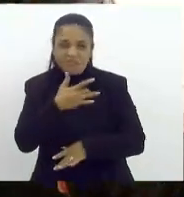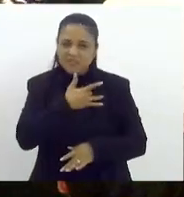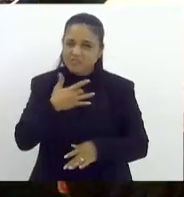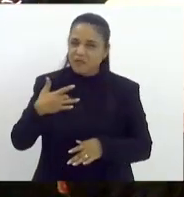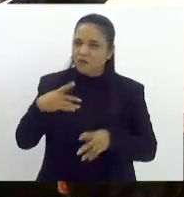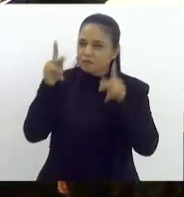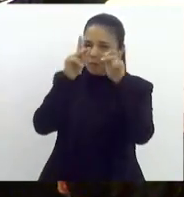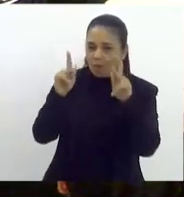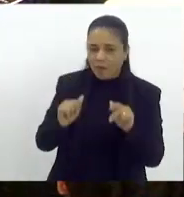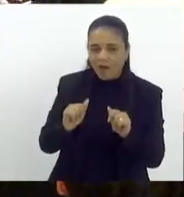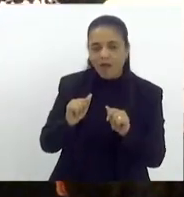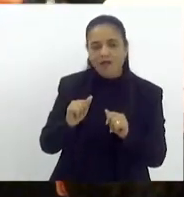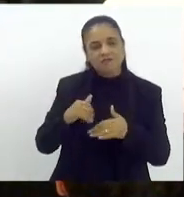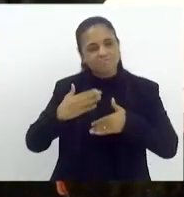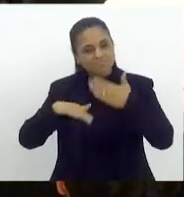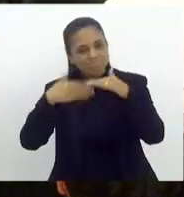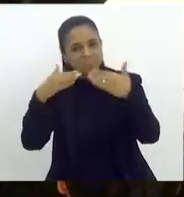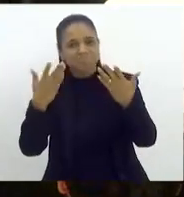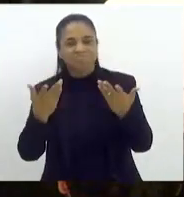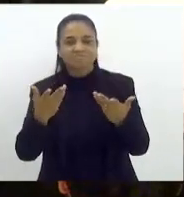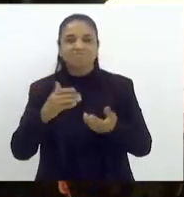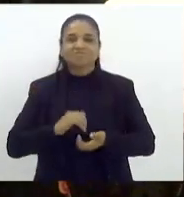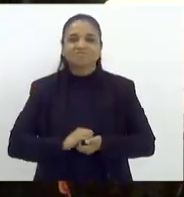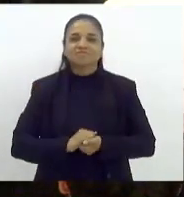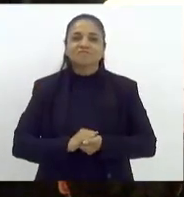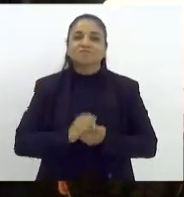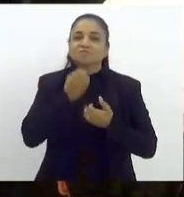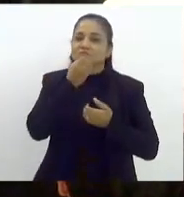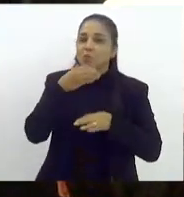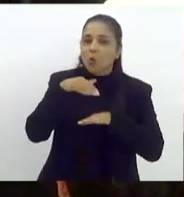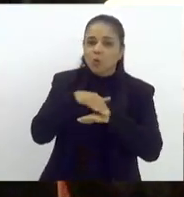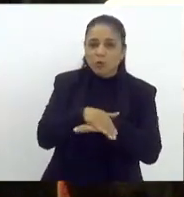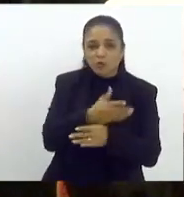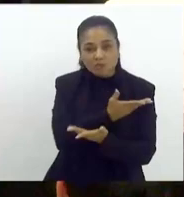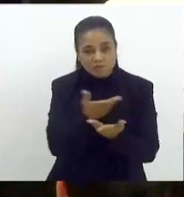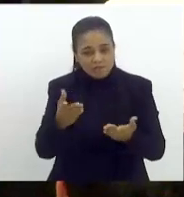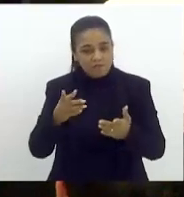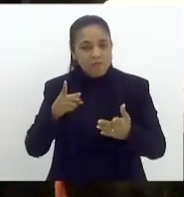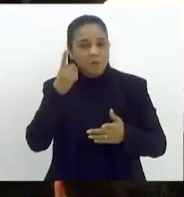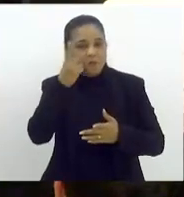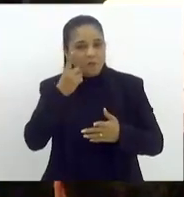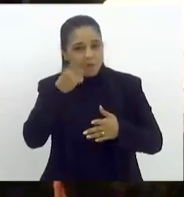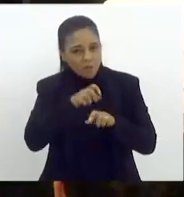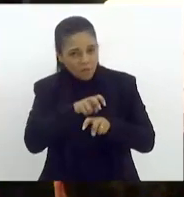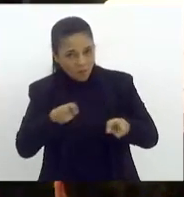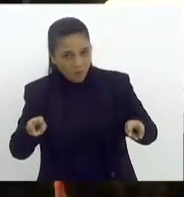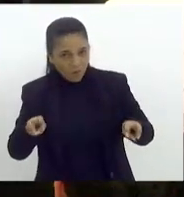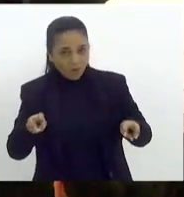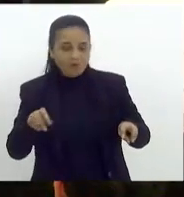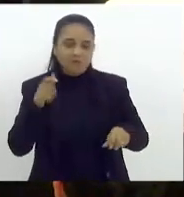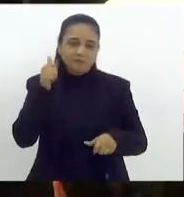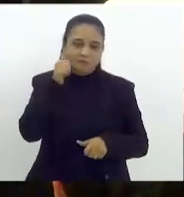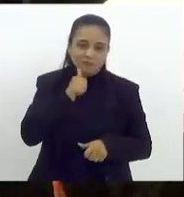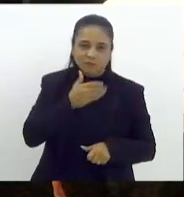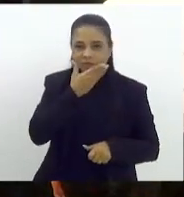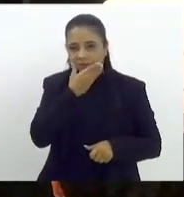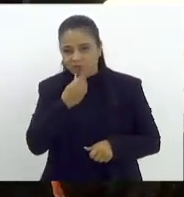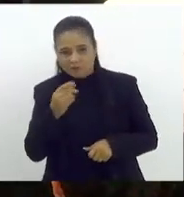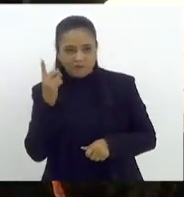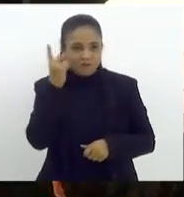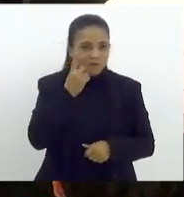saúde paz prosperidade Boa noite aqui para frente parlamentar para geral senhores e senhoras deputados e